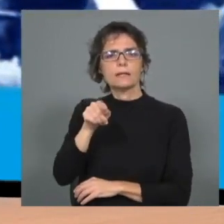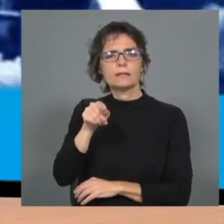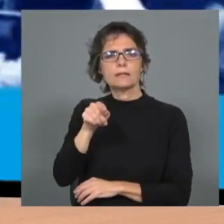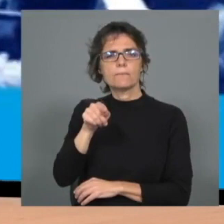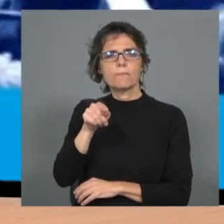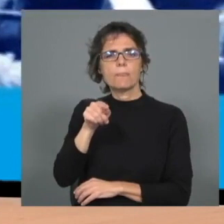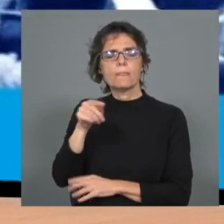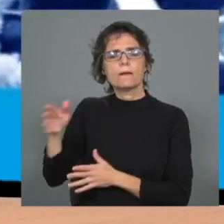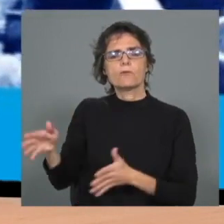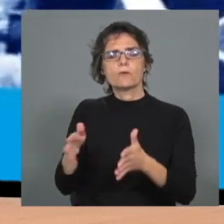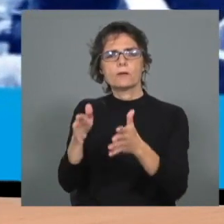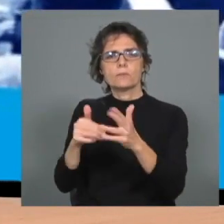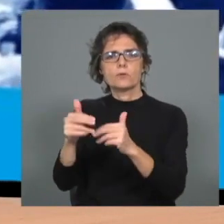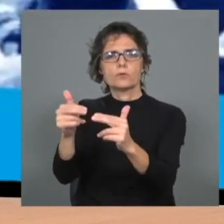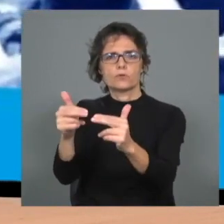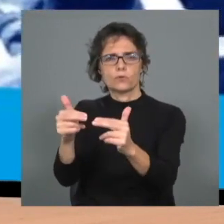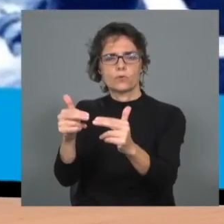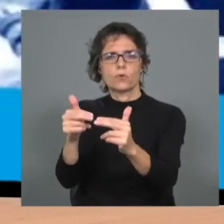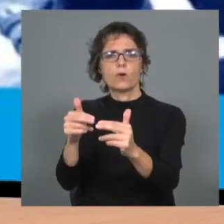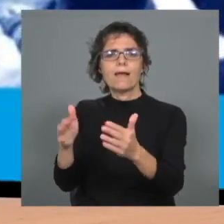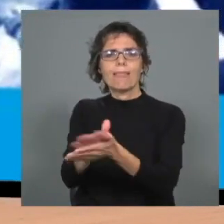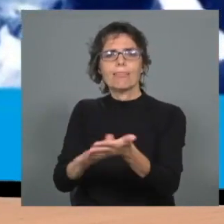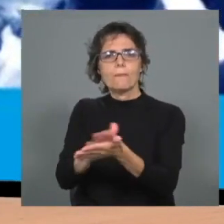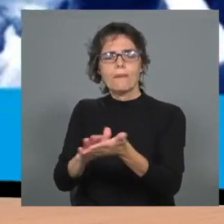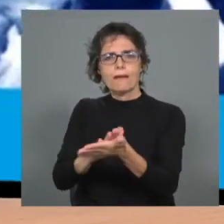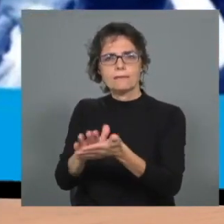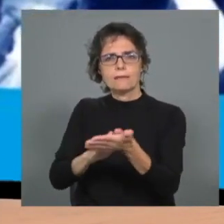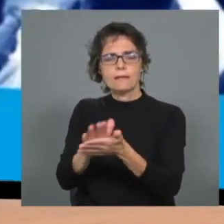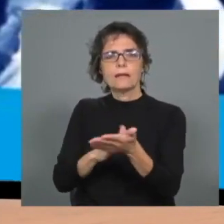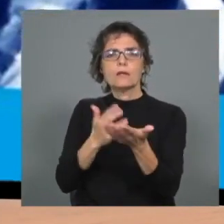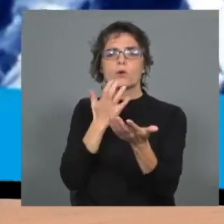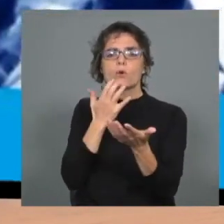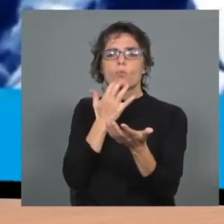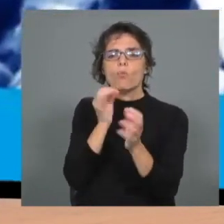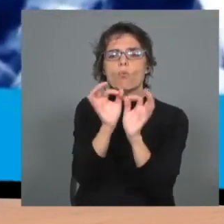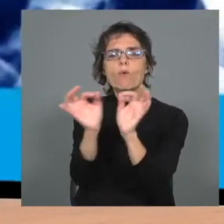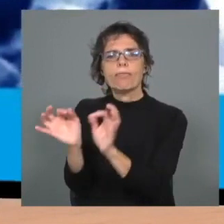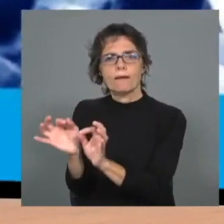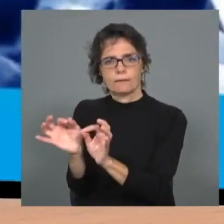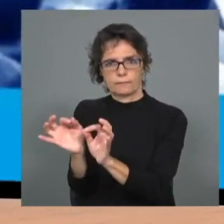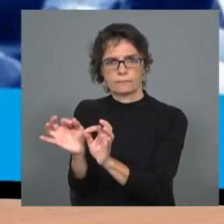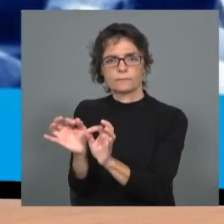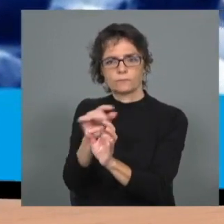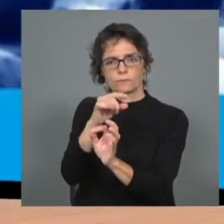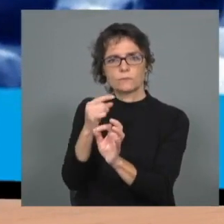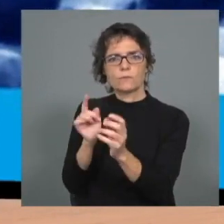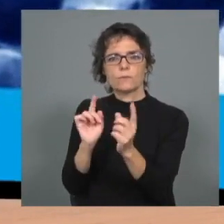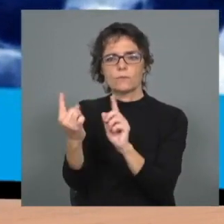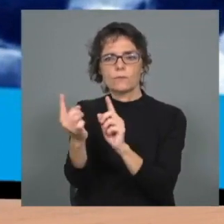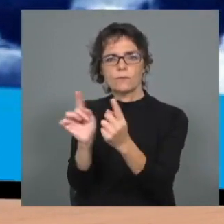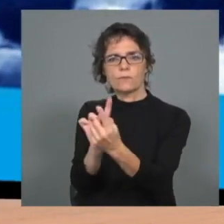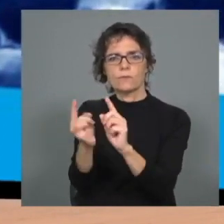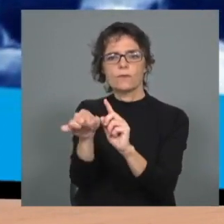compreensão que você está na trincheira e, portanto, um tem que cuidar do outro, independente da sua classe. E é uma ideia do Papa Francisco, da Fratelli Tutti. Pois, exatamente. O Garrick, ele